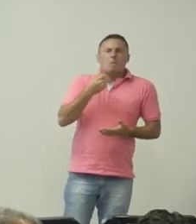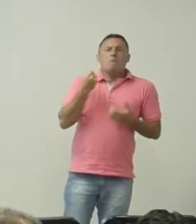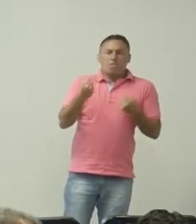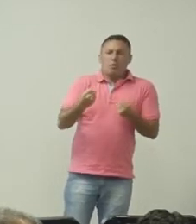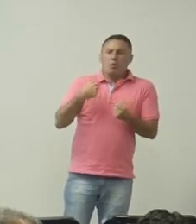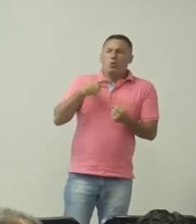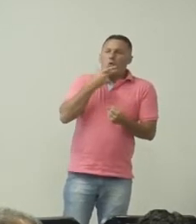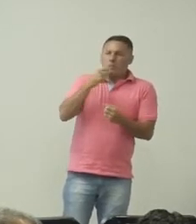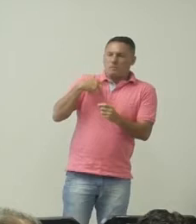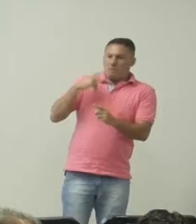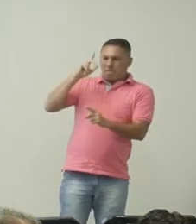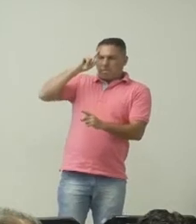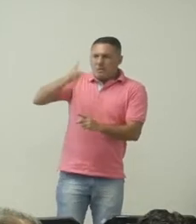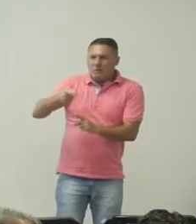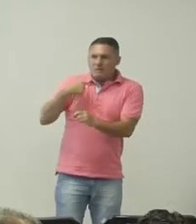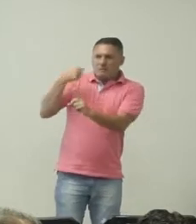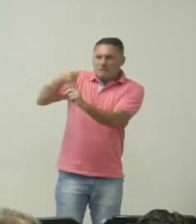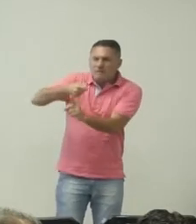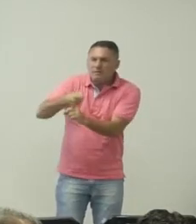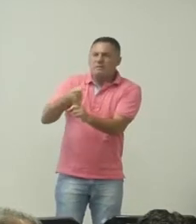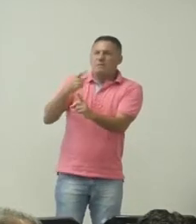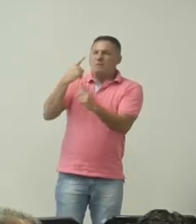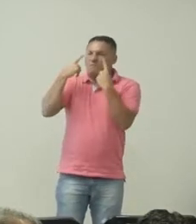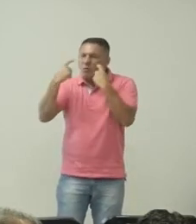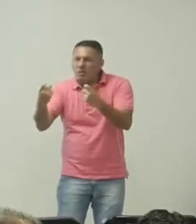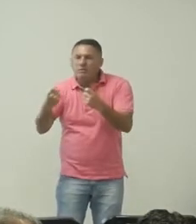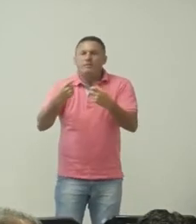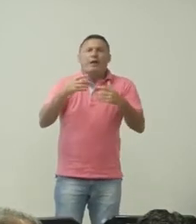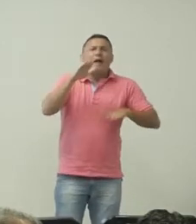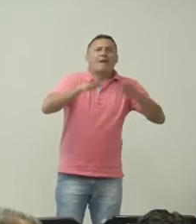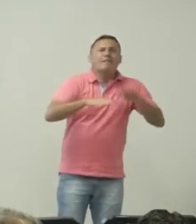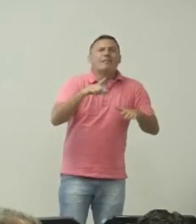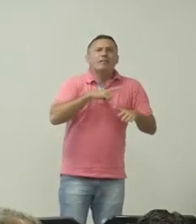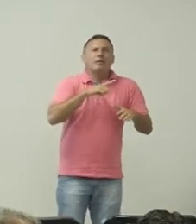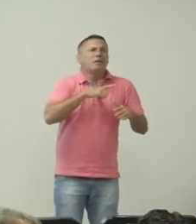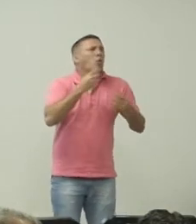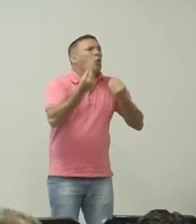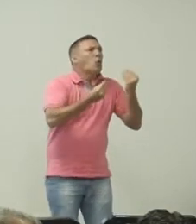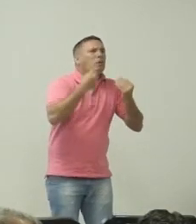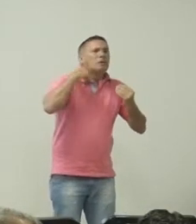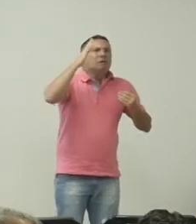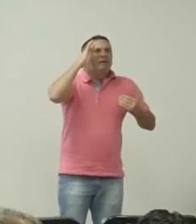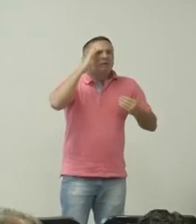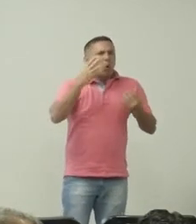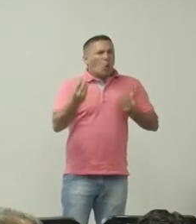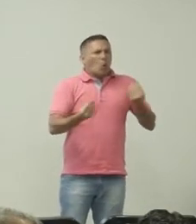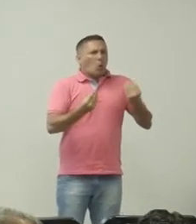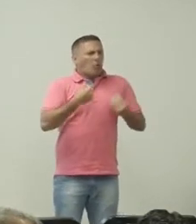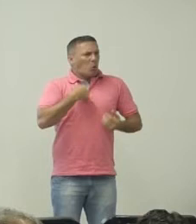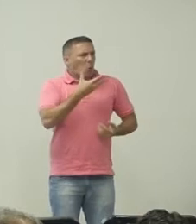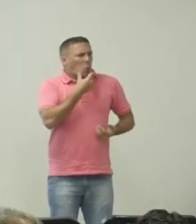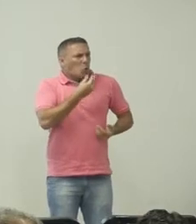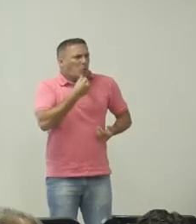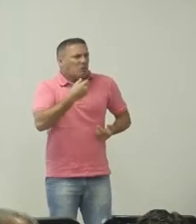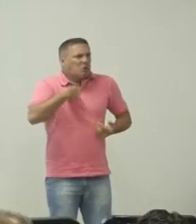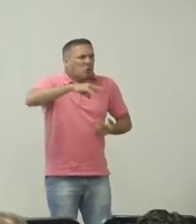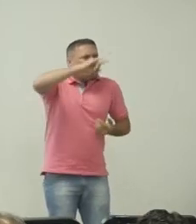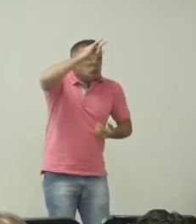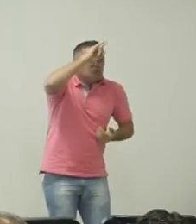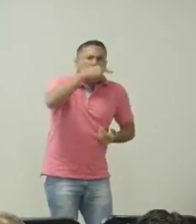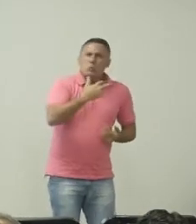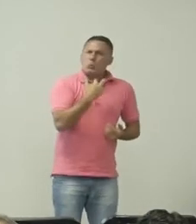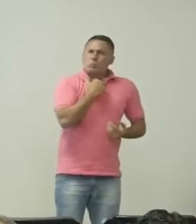violenta emoção, sobre também desejavam, né, defender a sua honra. Então, assim, a gente tem,